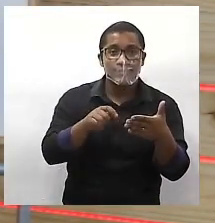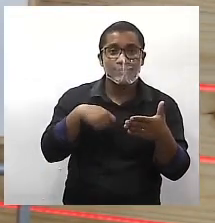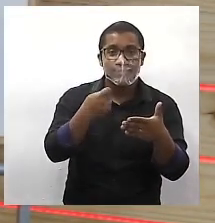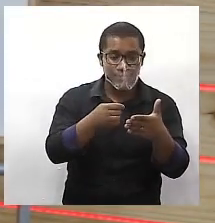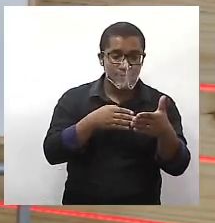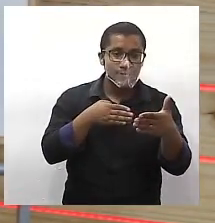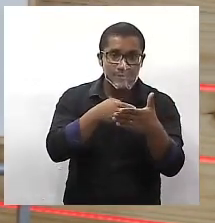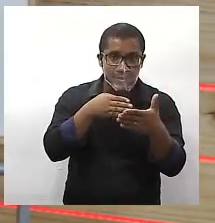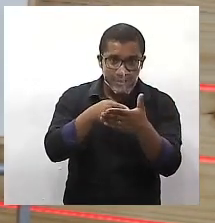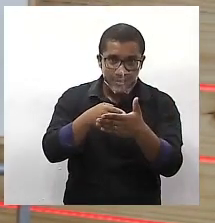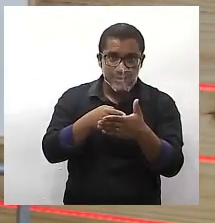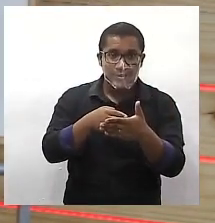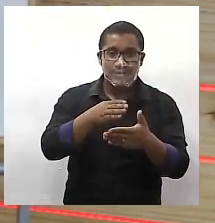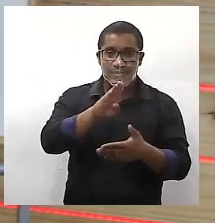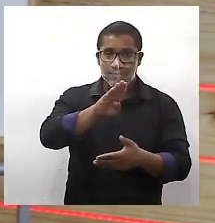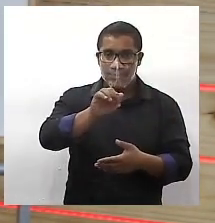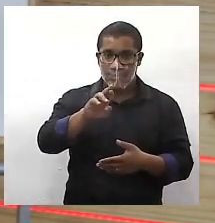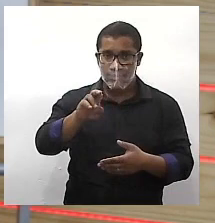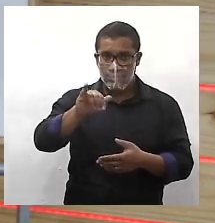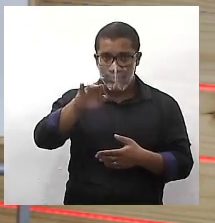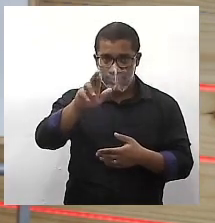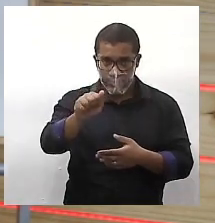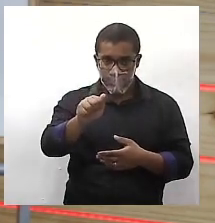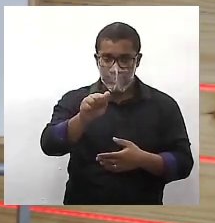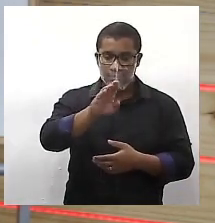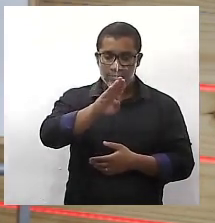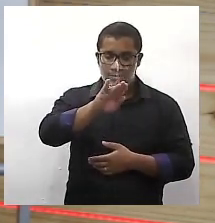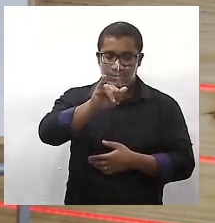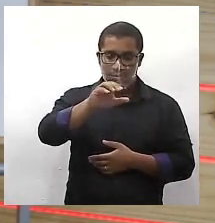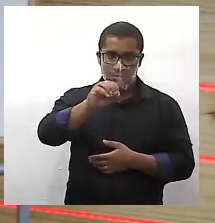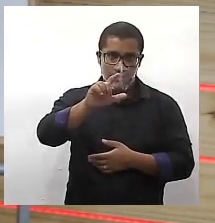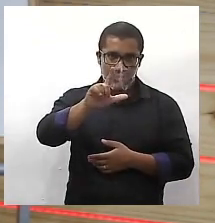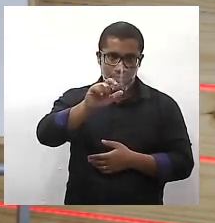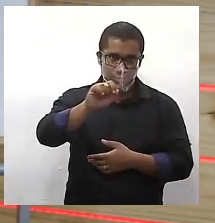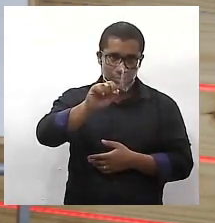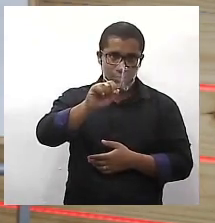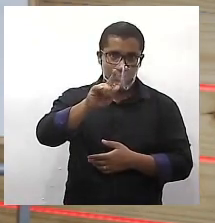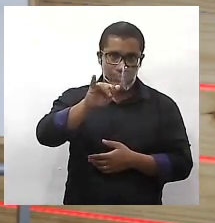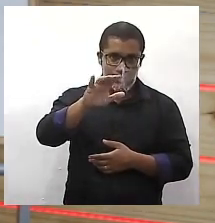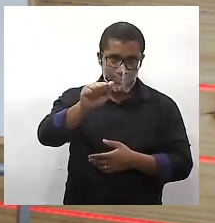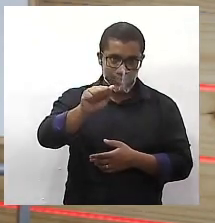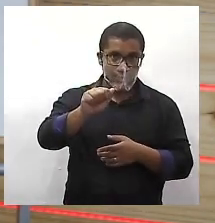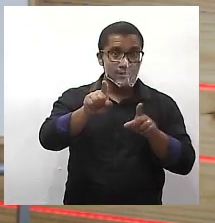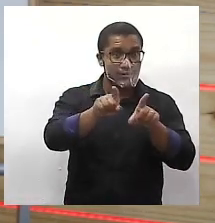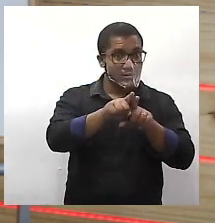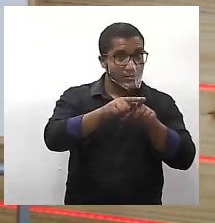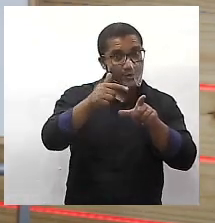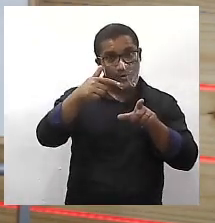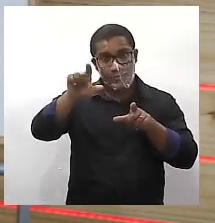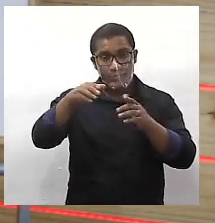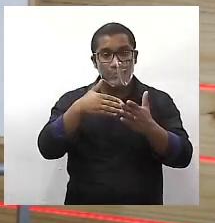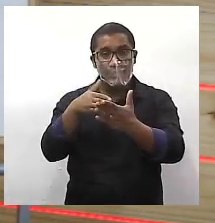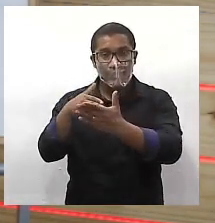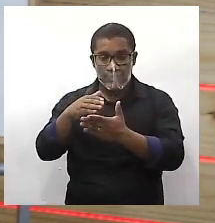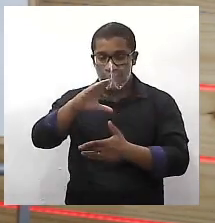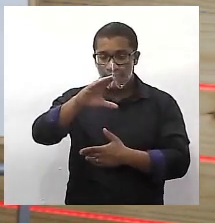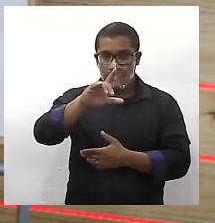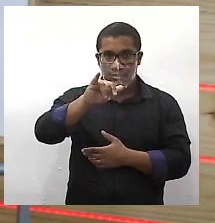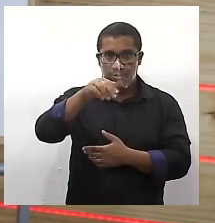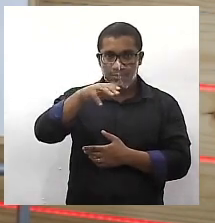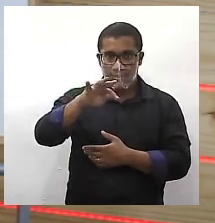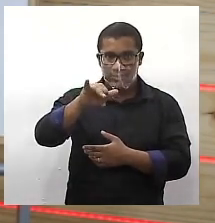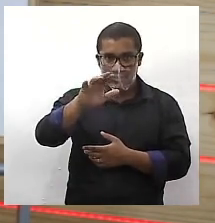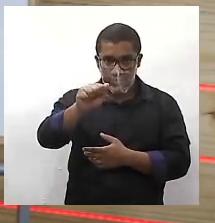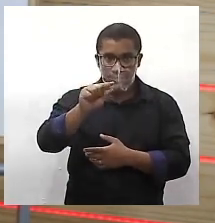barreira biológica. A gente chama de barreira biológica. Cuidado, por exemplo, com a barreira climática. Eu tenho climas que não